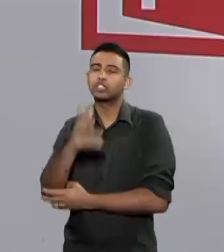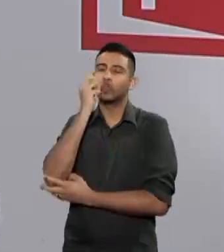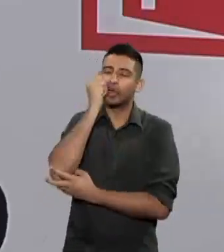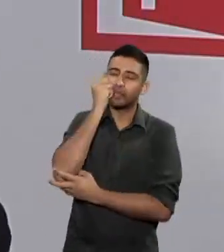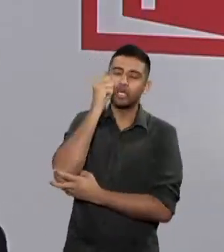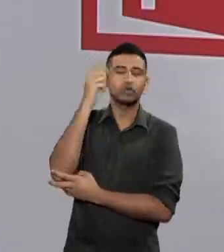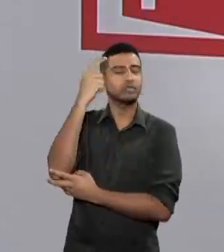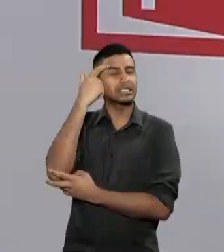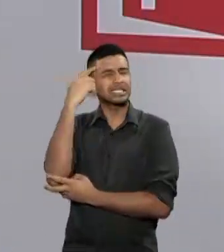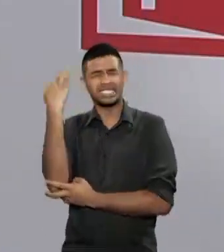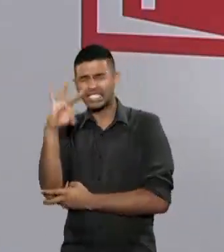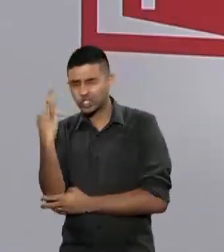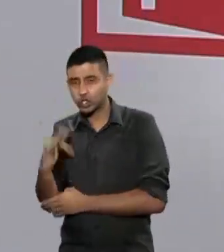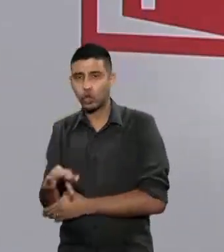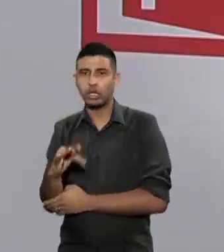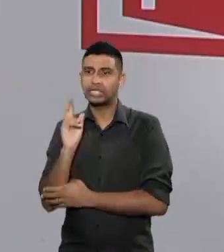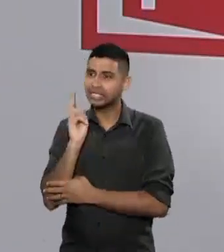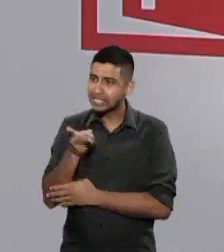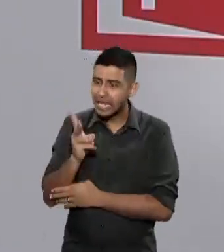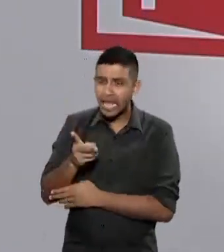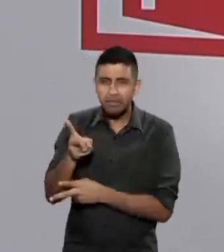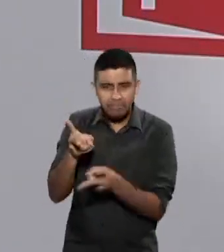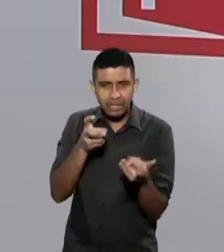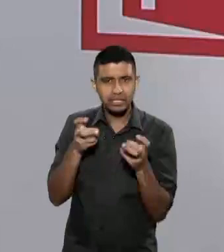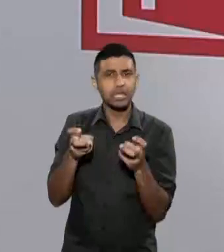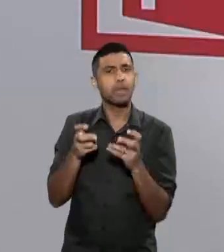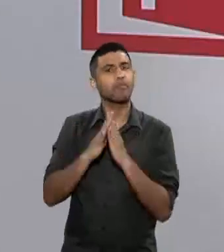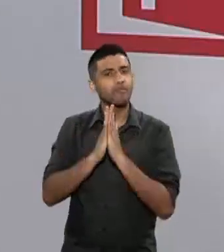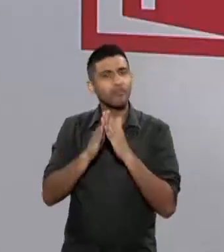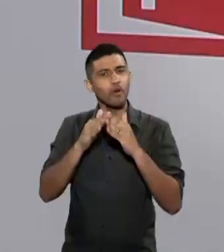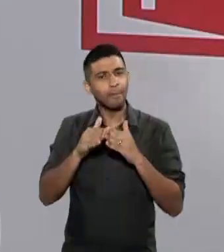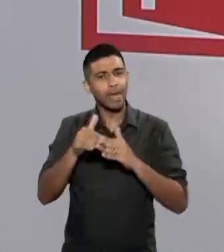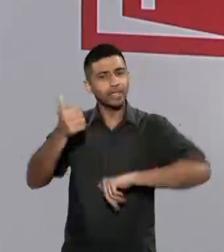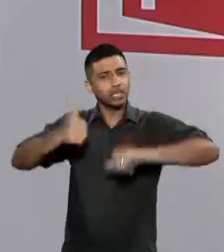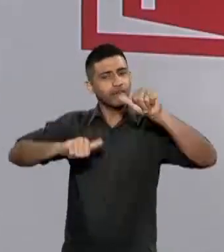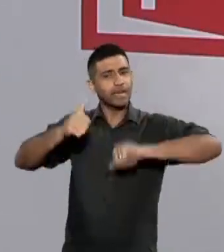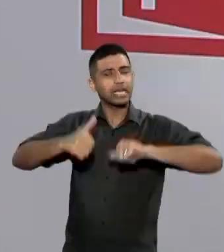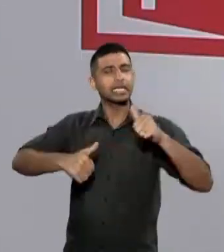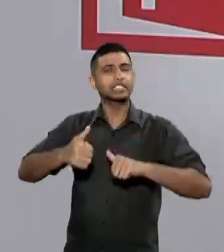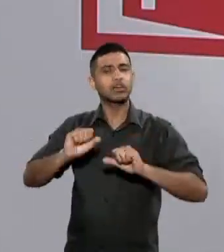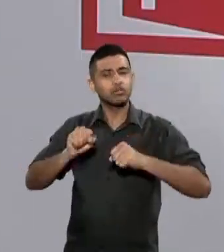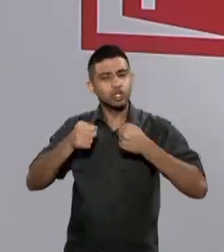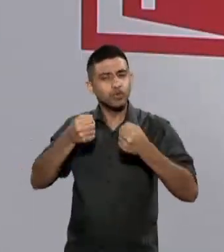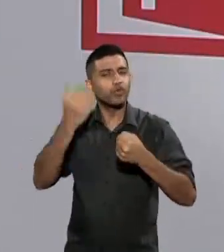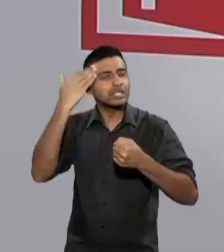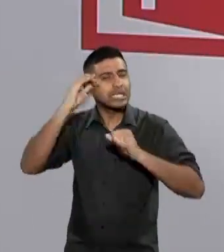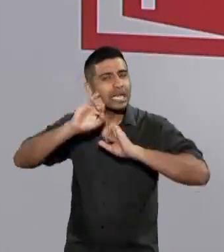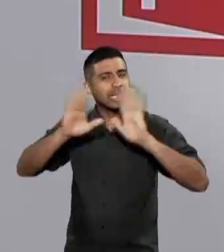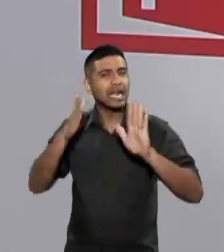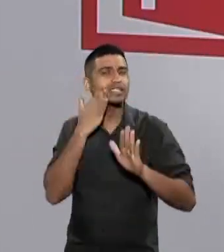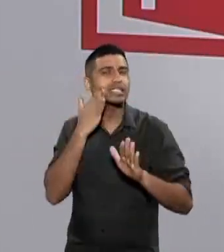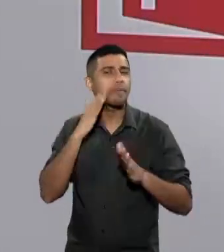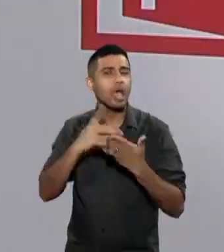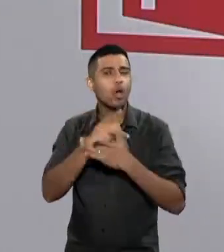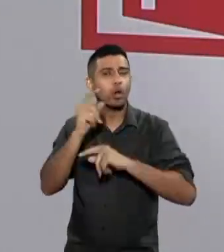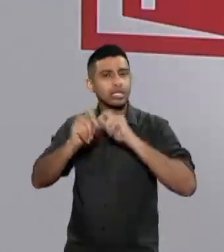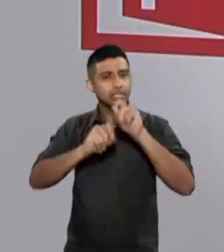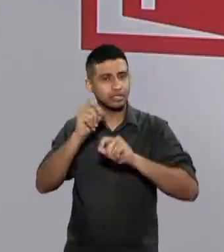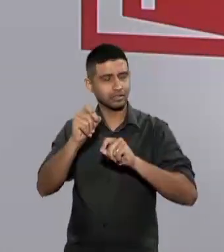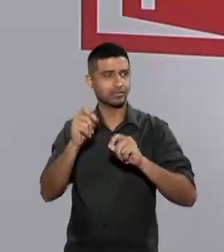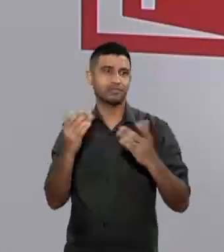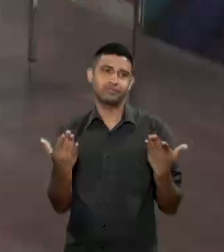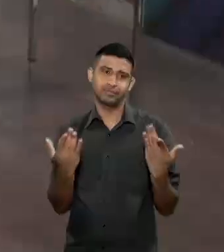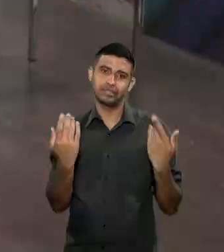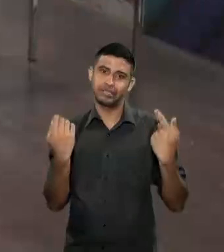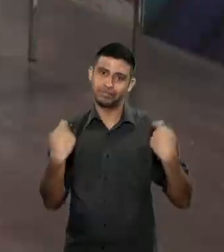dormiu, sentiu dor de cabeça, se isso é recorrente, pede uma avaliação, procure entender o que está acontecendo. Né? A Karina sempre fala... Vai